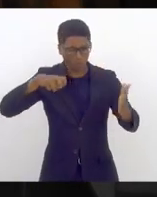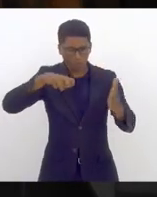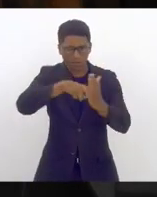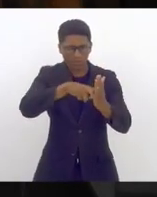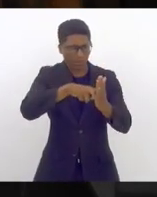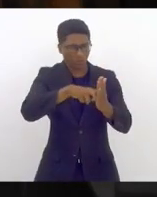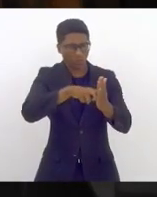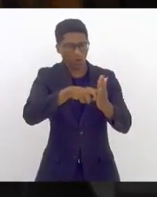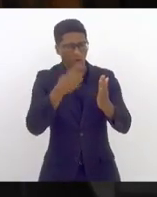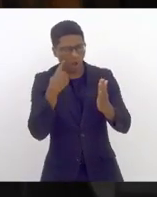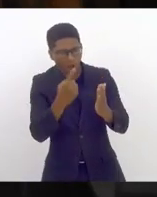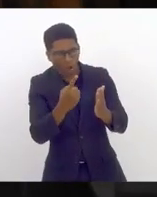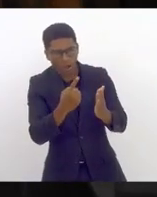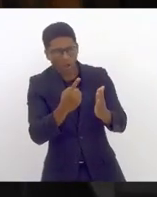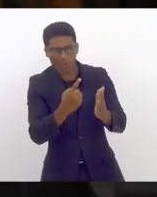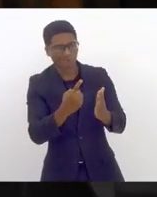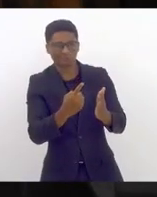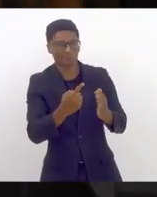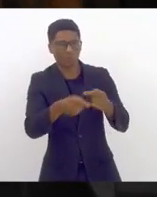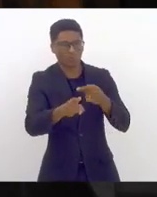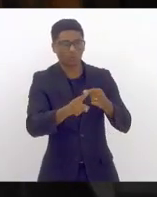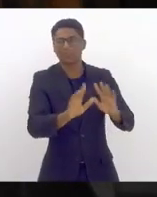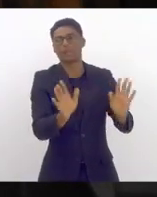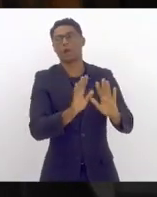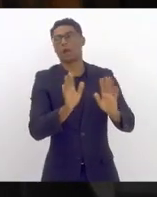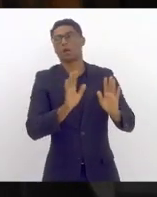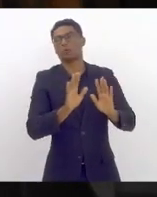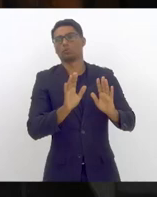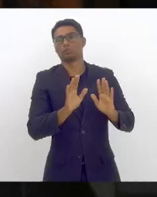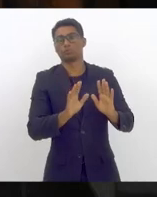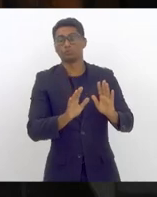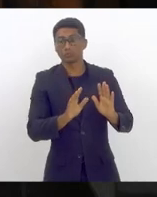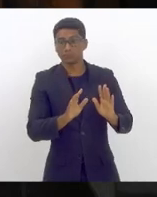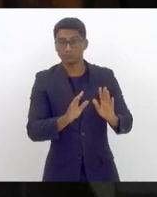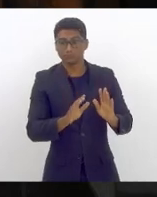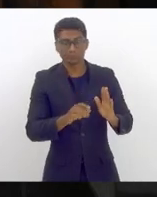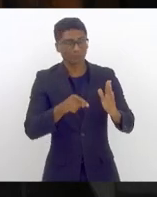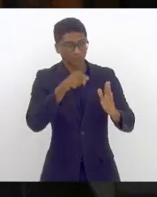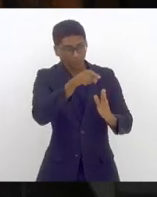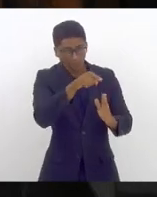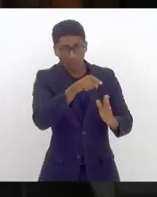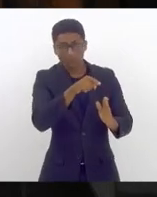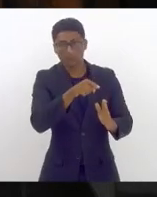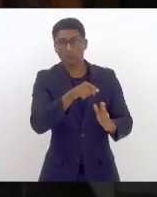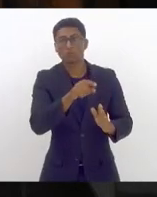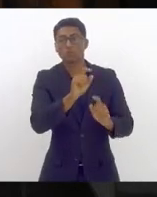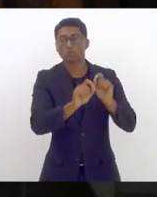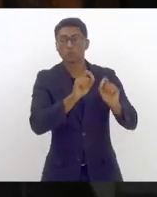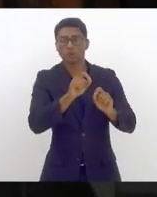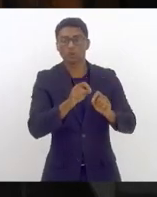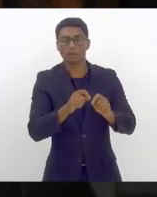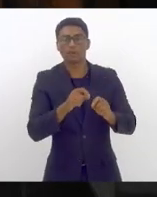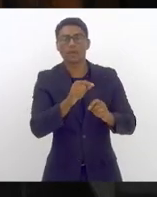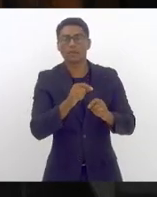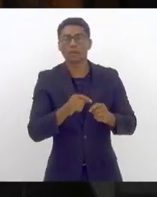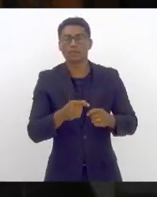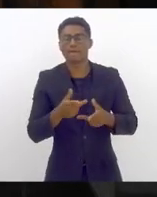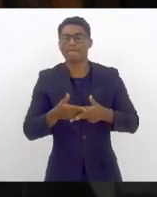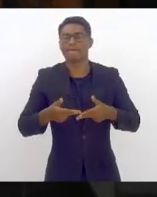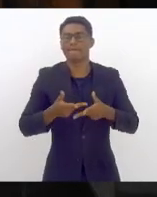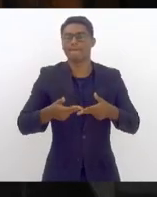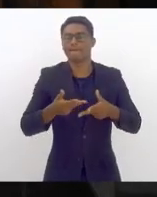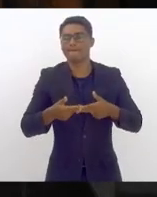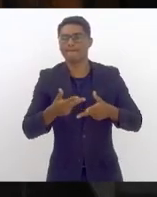do que quer apregoar por aí. Ele jamais foi absolvido. Ele usou de astúcia, de